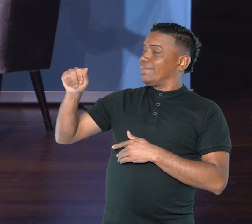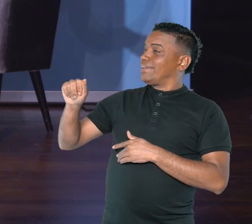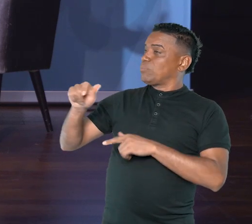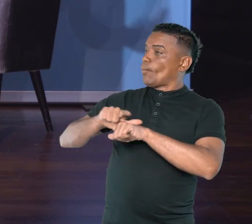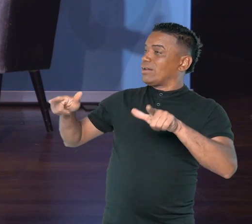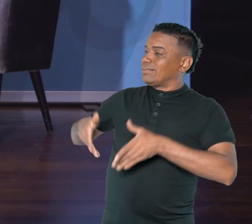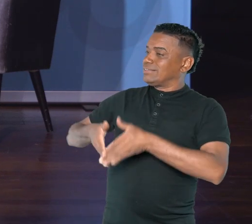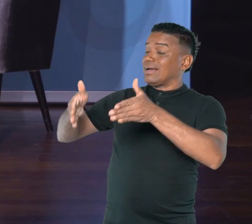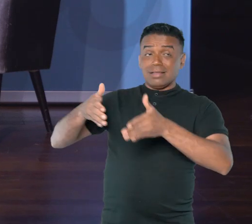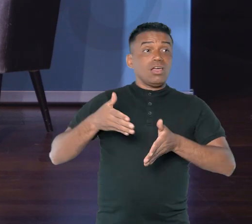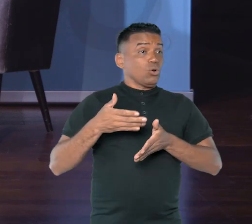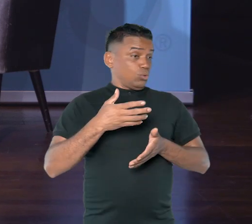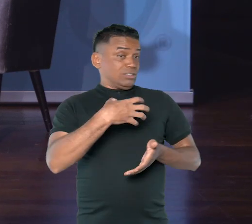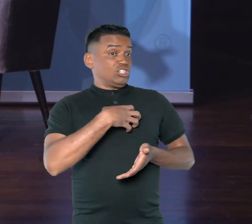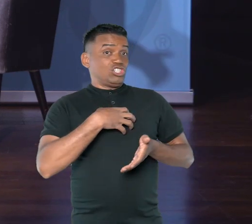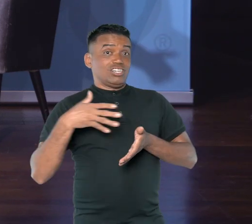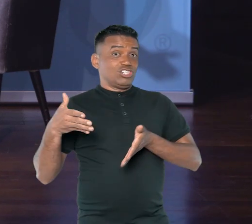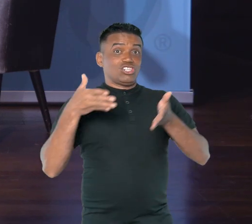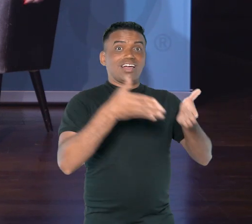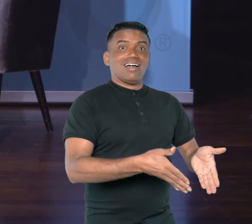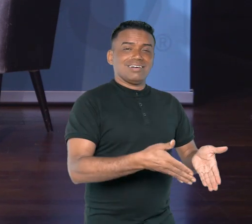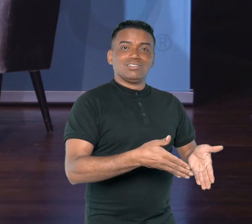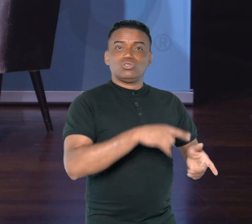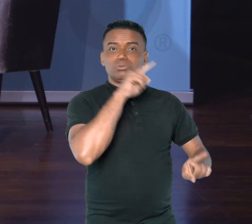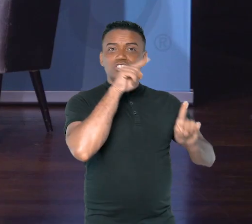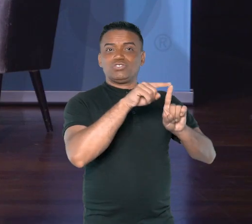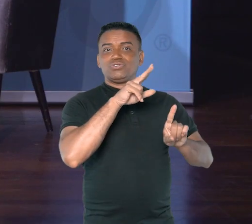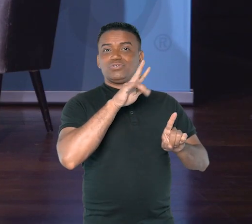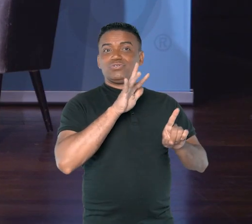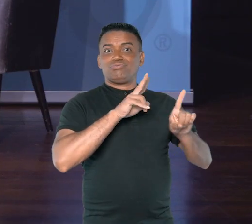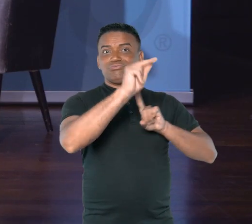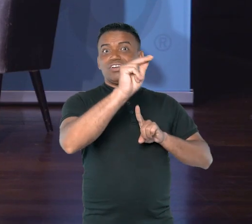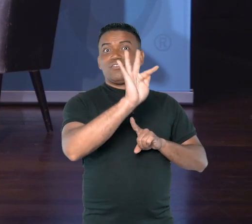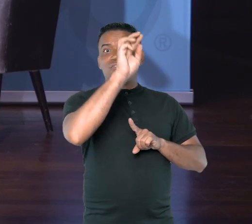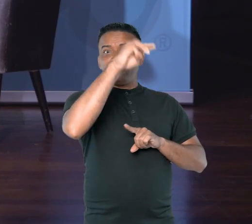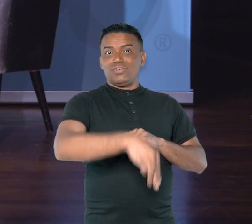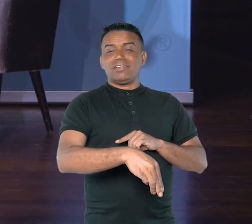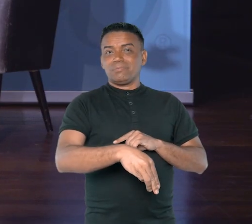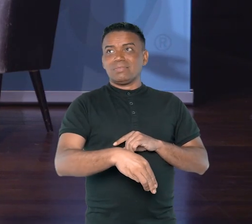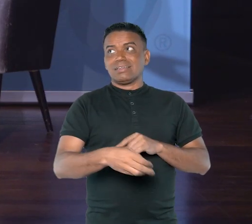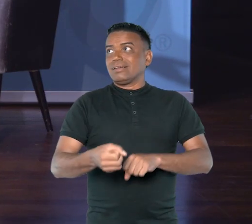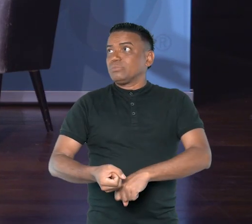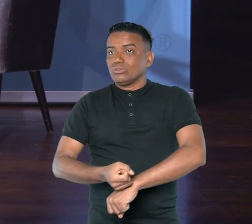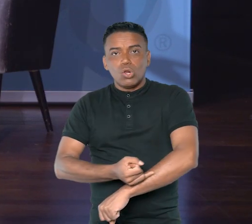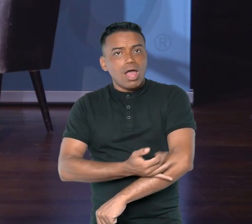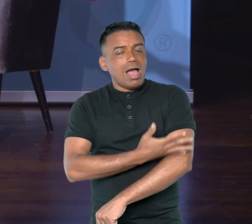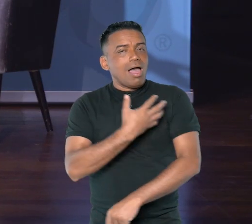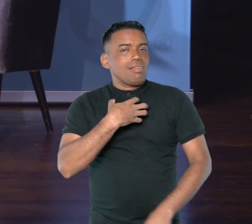me senti uma peregrina chegando ao seu destino final, assim, verdadeiramente emocionada.